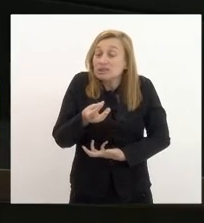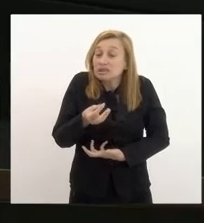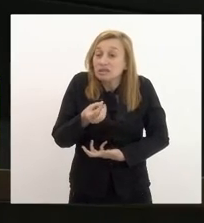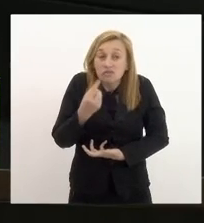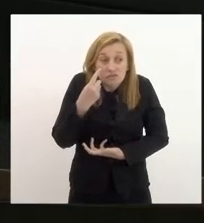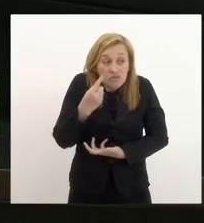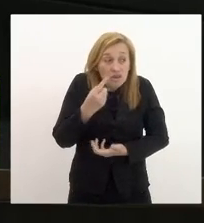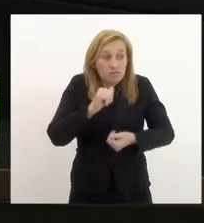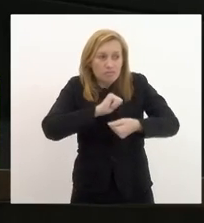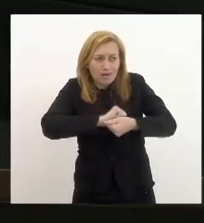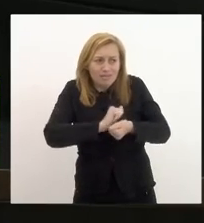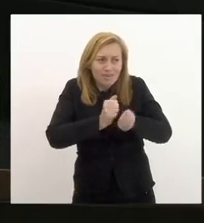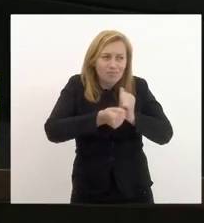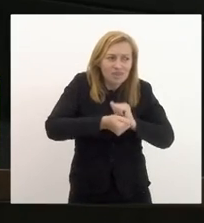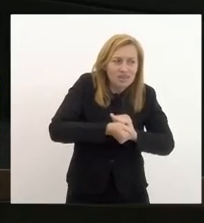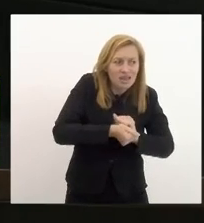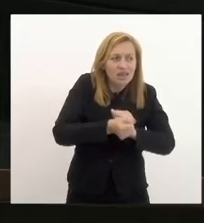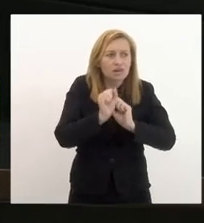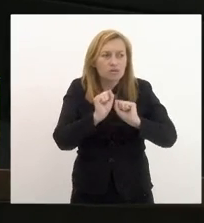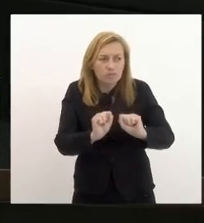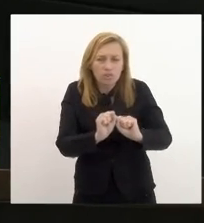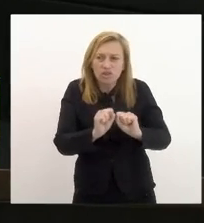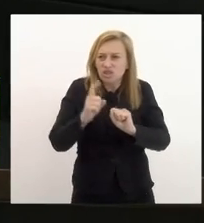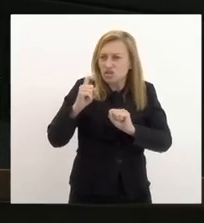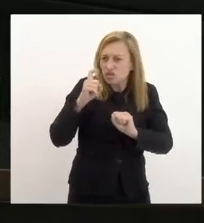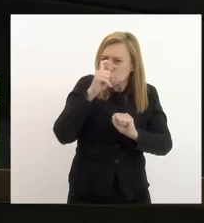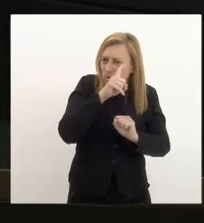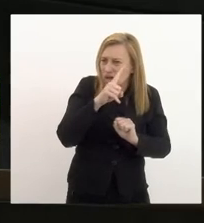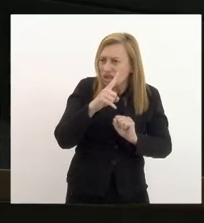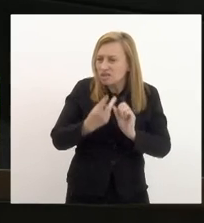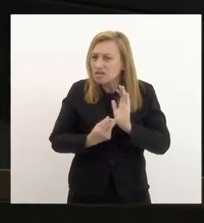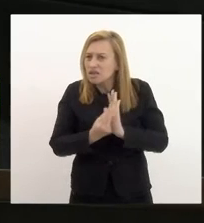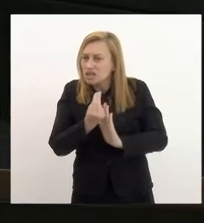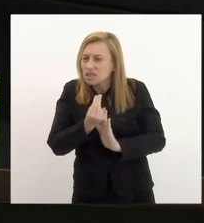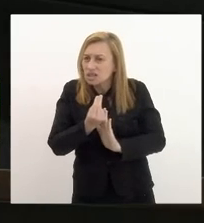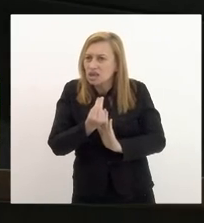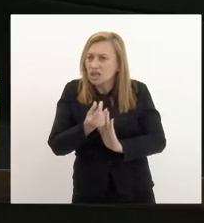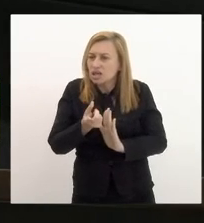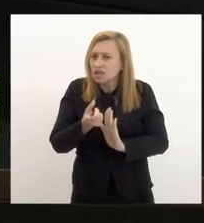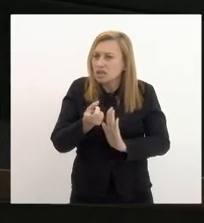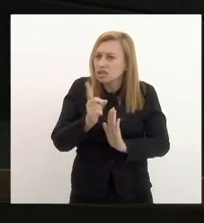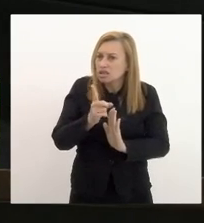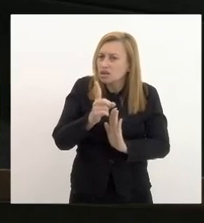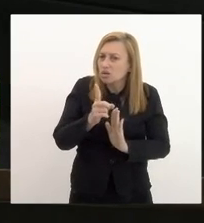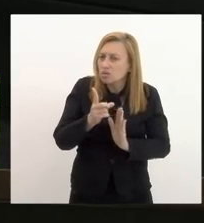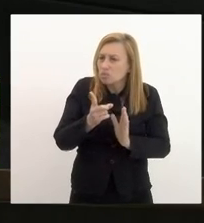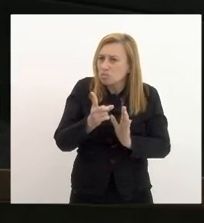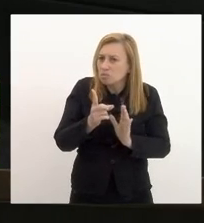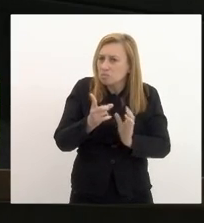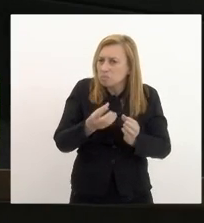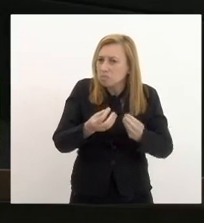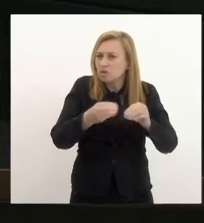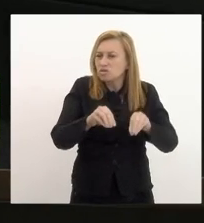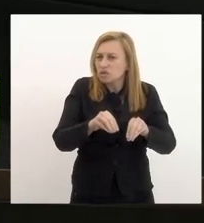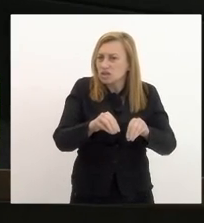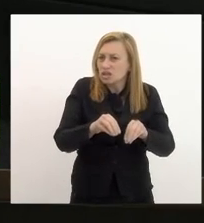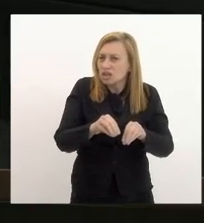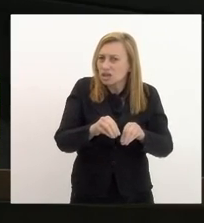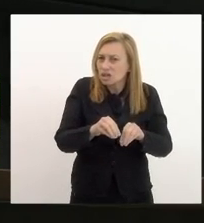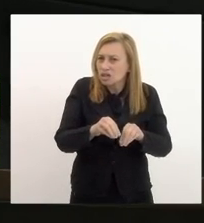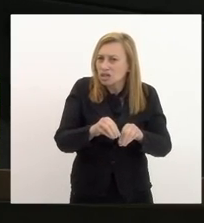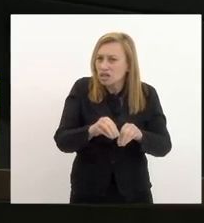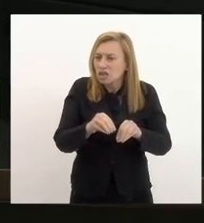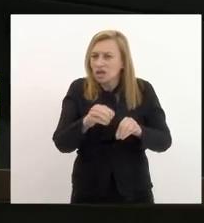adequar para que a gente possa em função das dificuldades financeiras e não foram causadas com a desculpa de